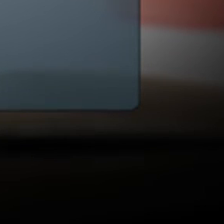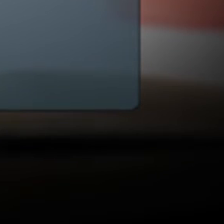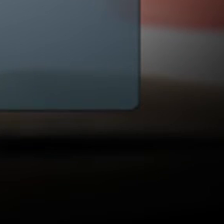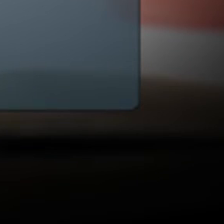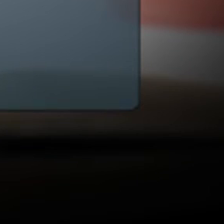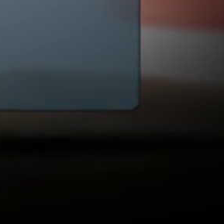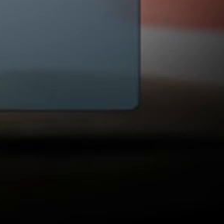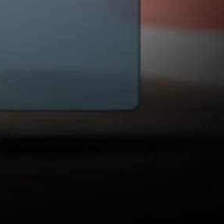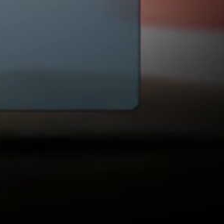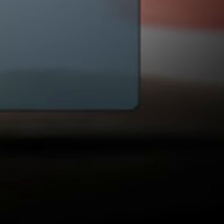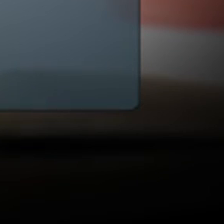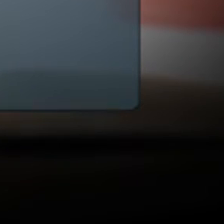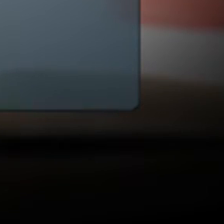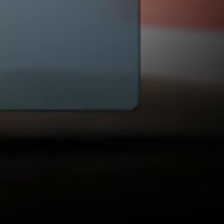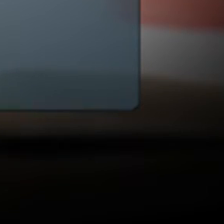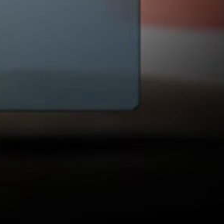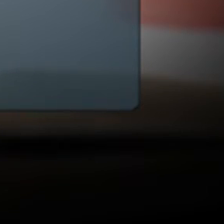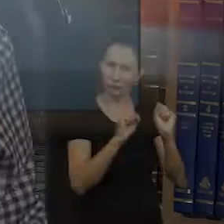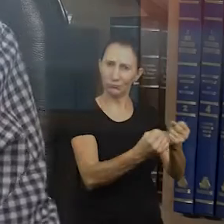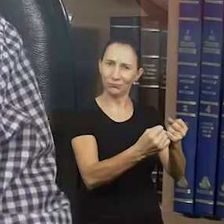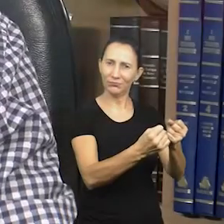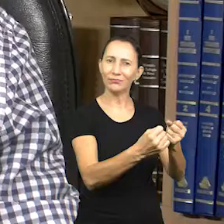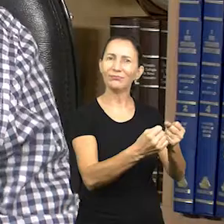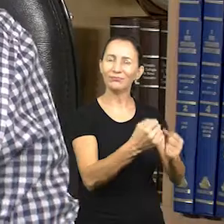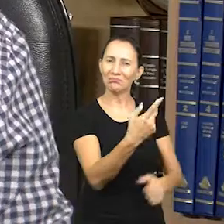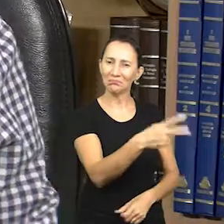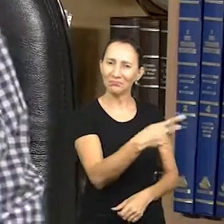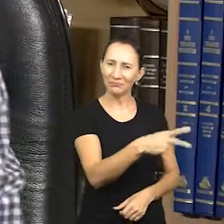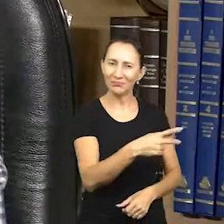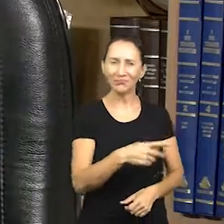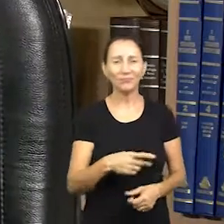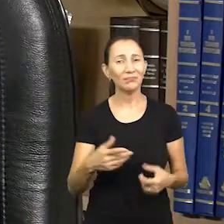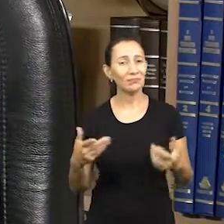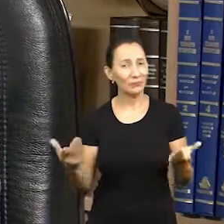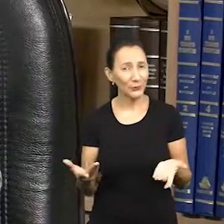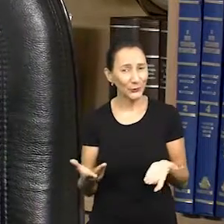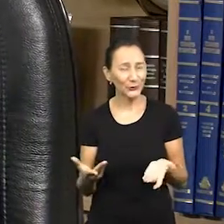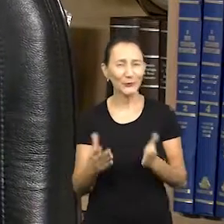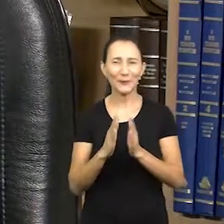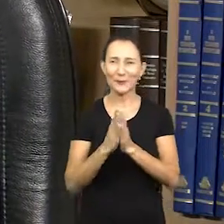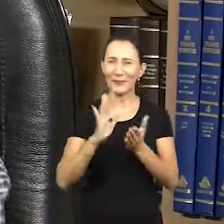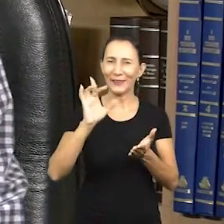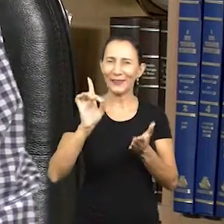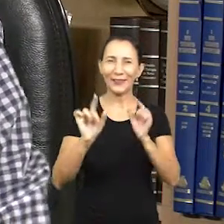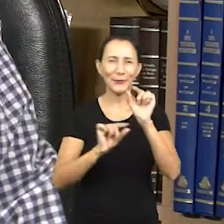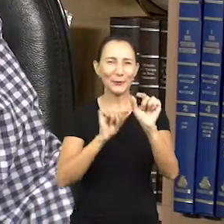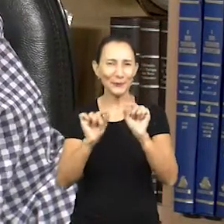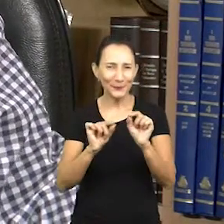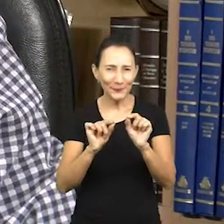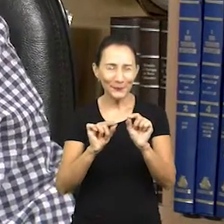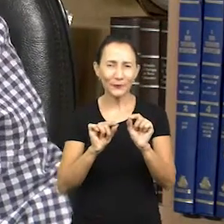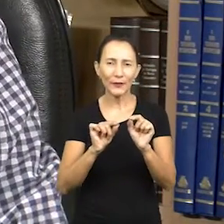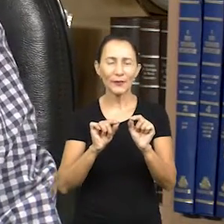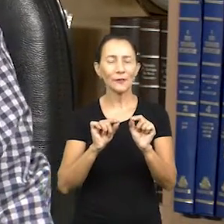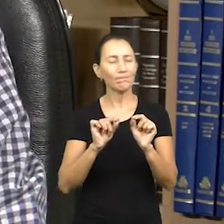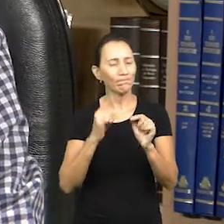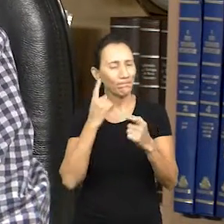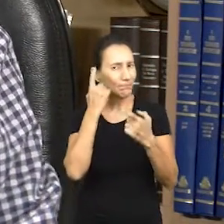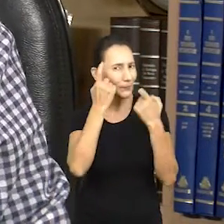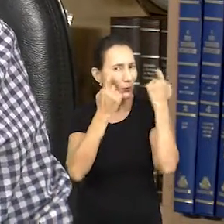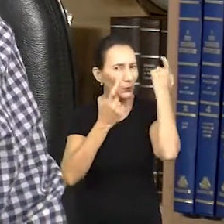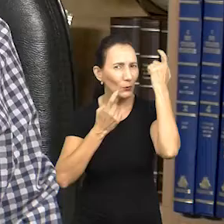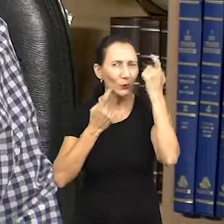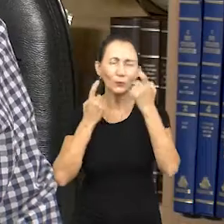com toda a segurança. O que é minha palavra hoje? Minha palavra é a